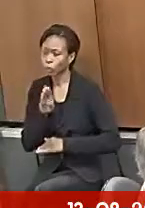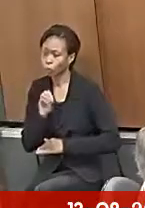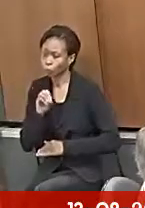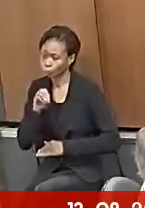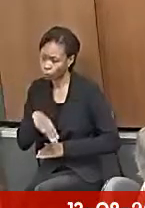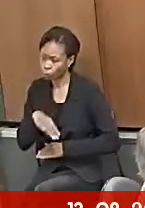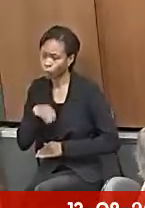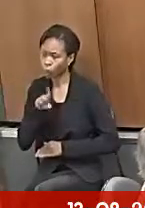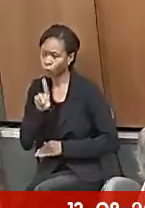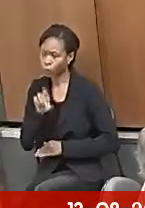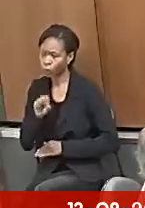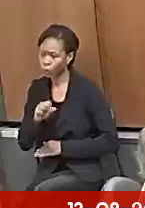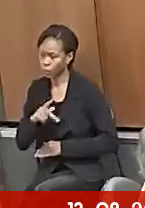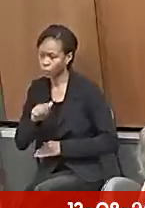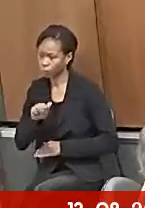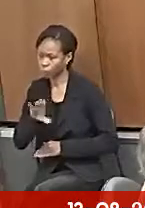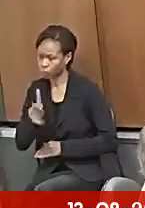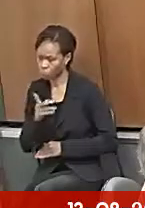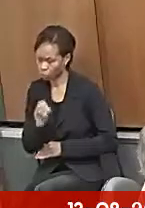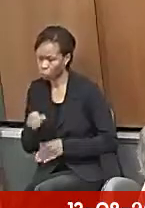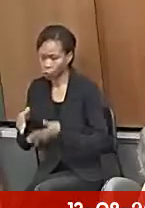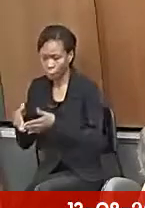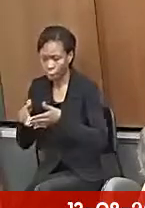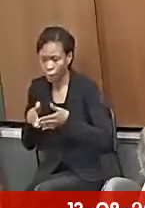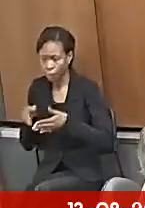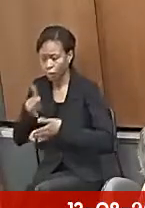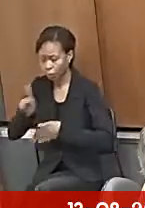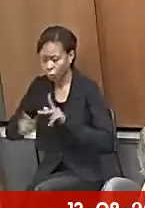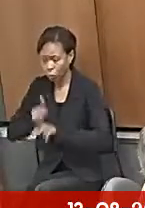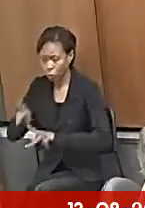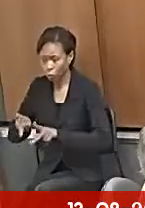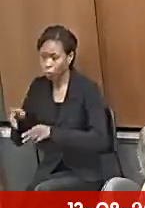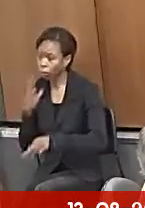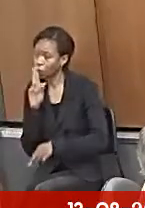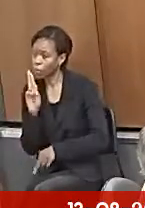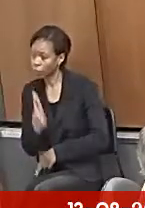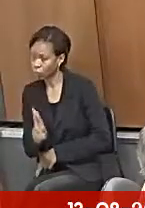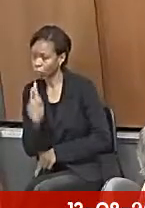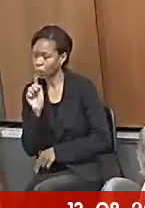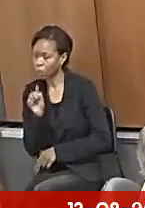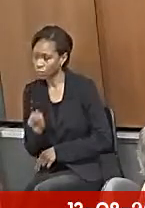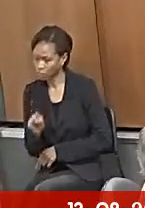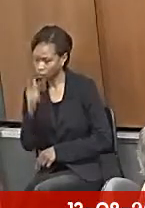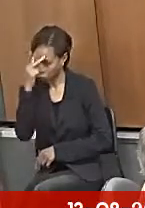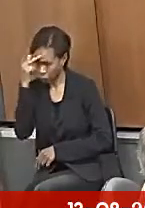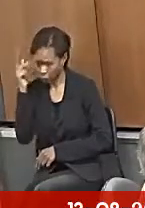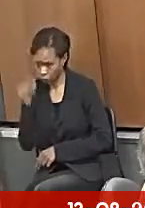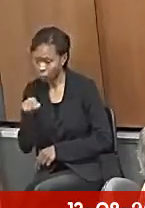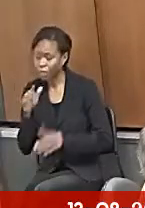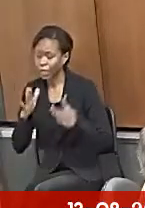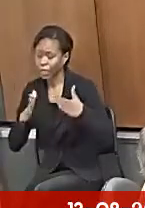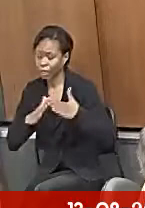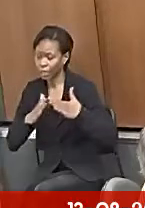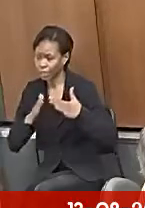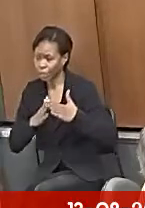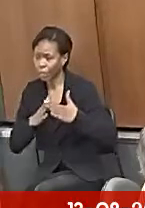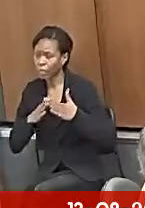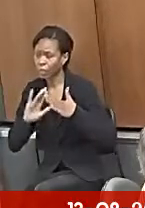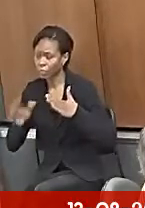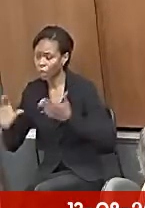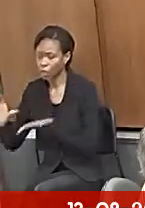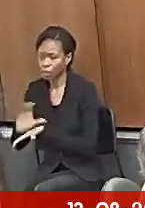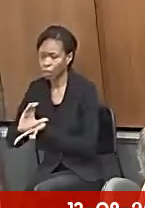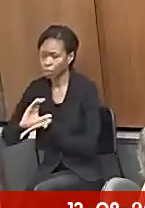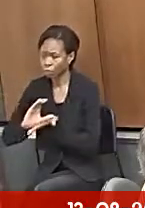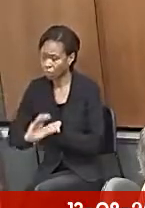a resposta ao interessado que aqui fizemos o requerimento em nome dele que a casa é financiada